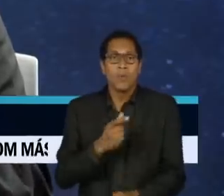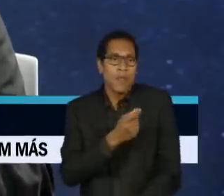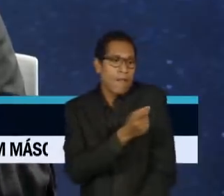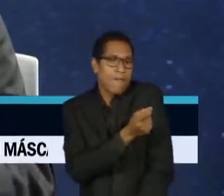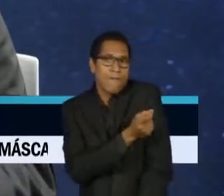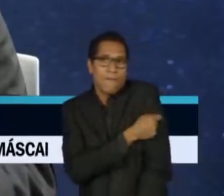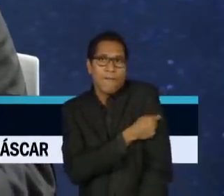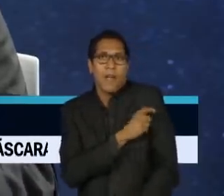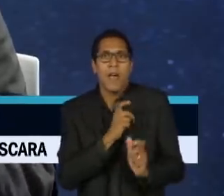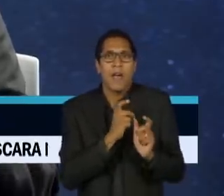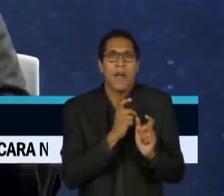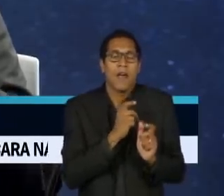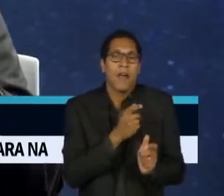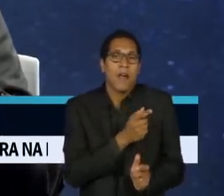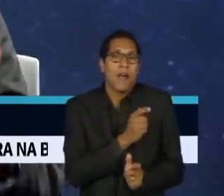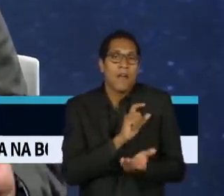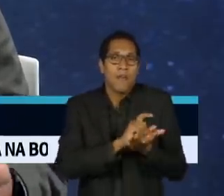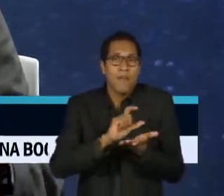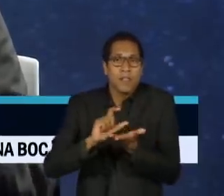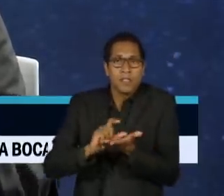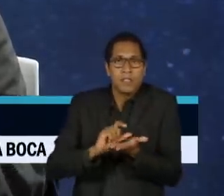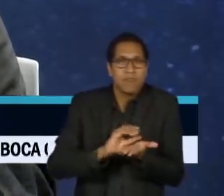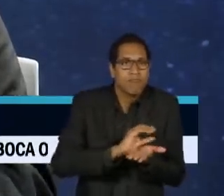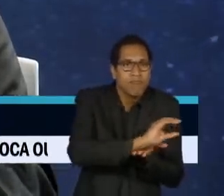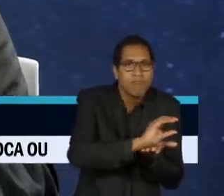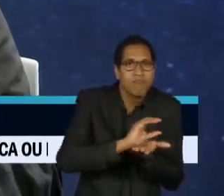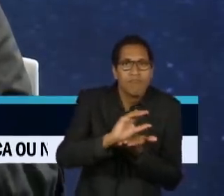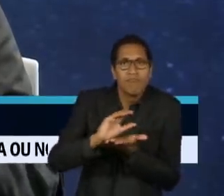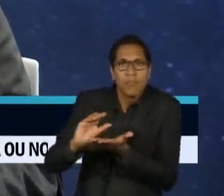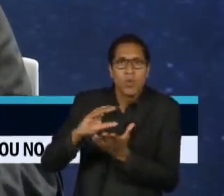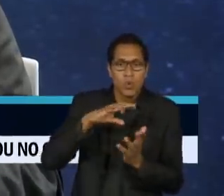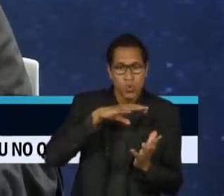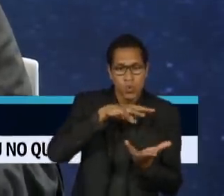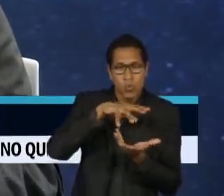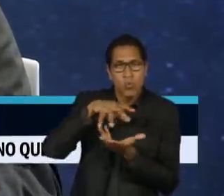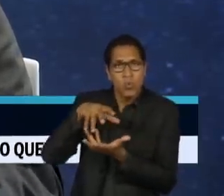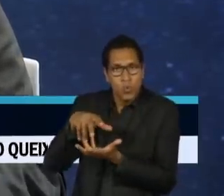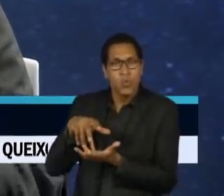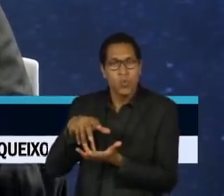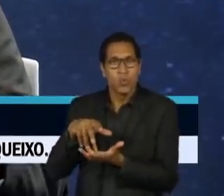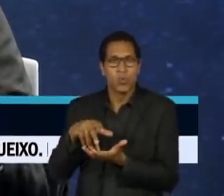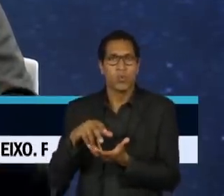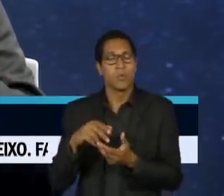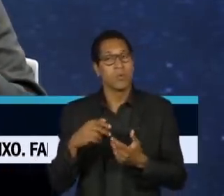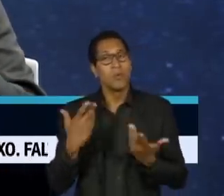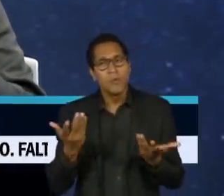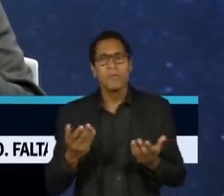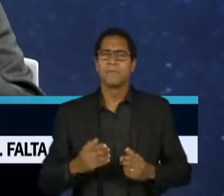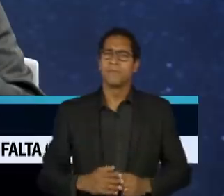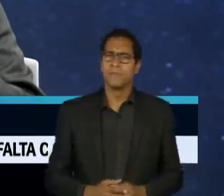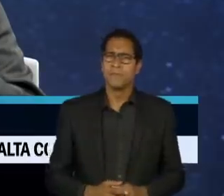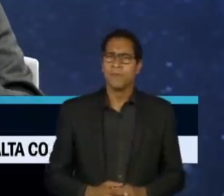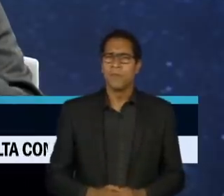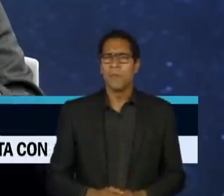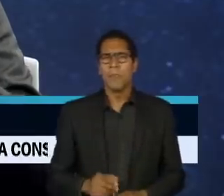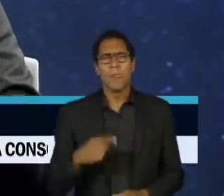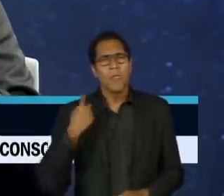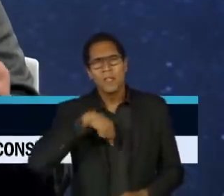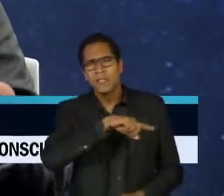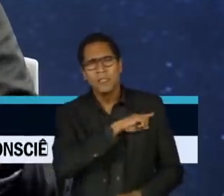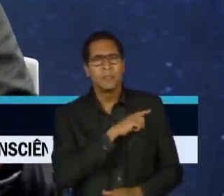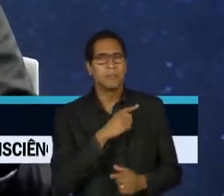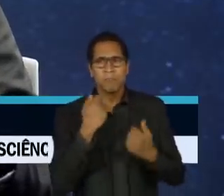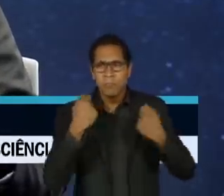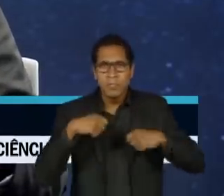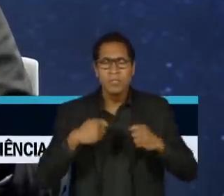vacinas pelo mundo, né? Essa desigualdade vacinal que tanto preocupa. Enquanto a gente não conseguir